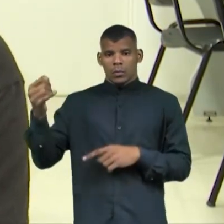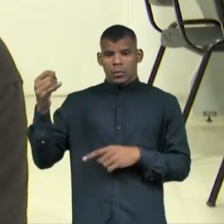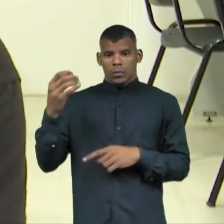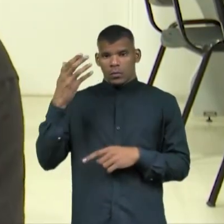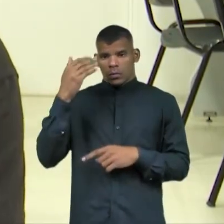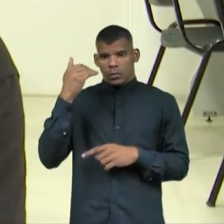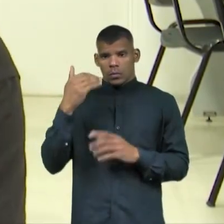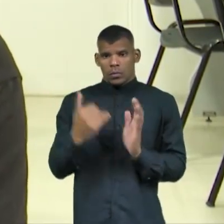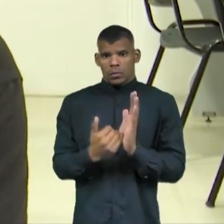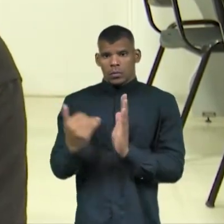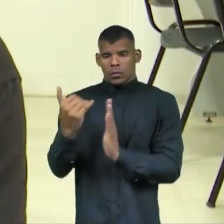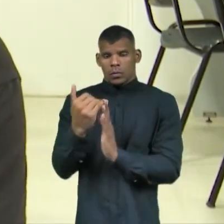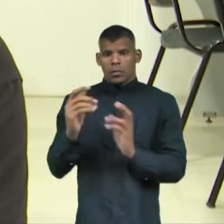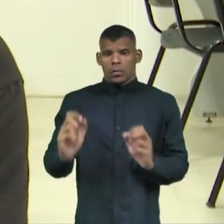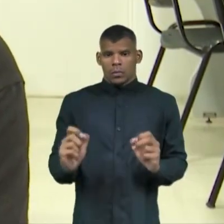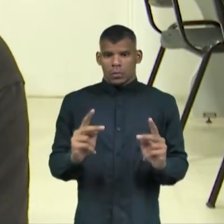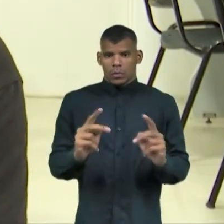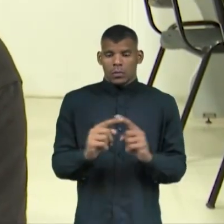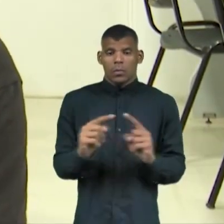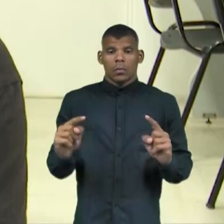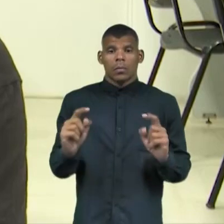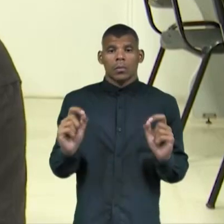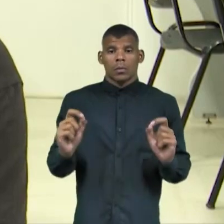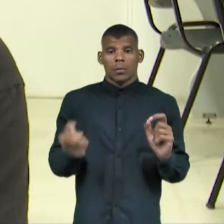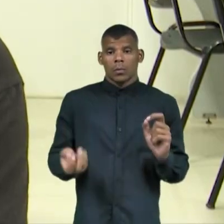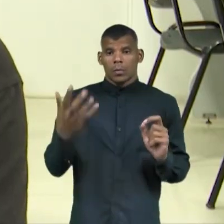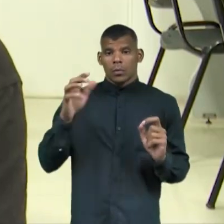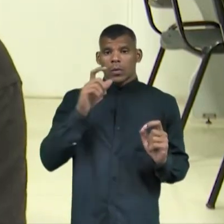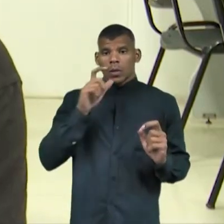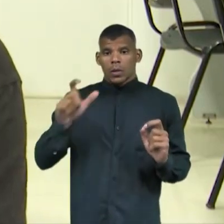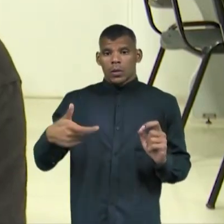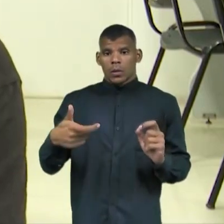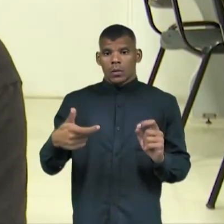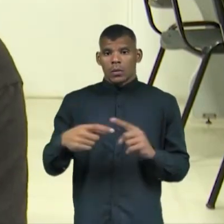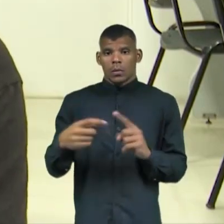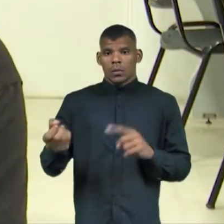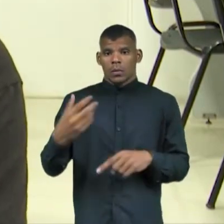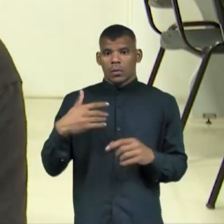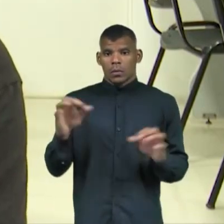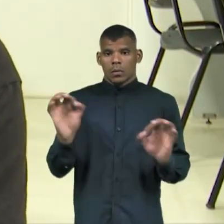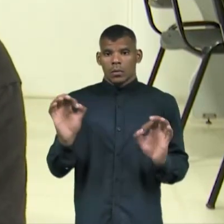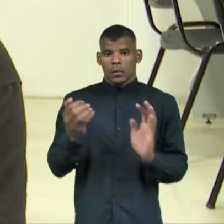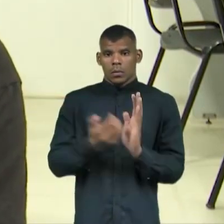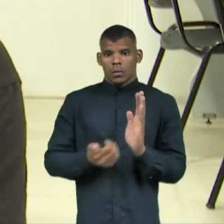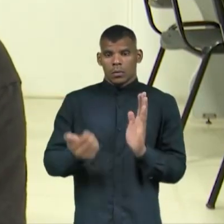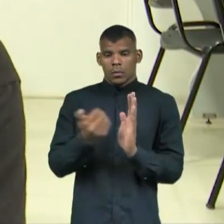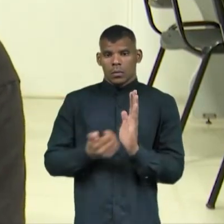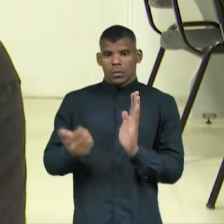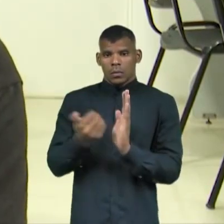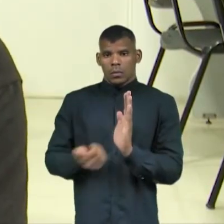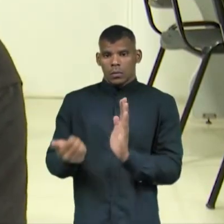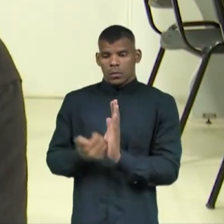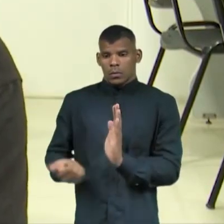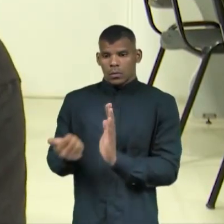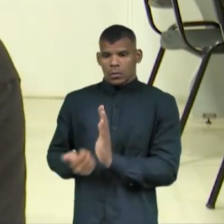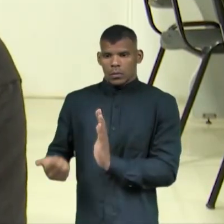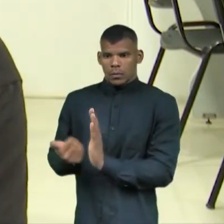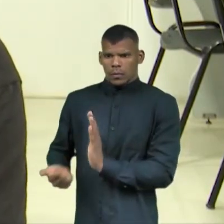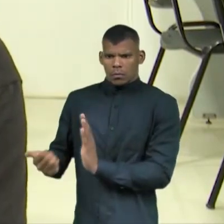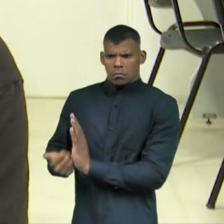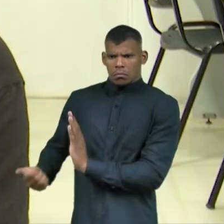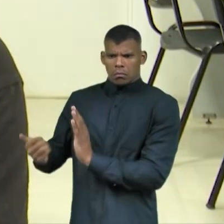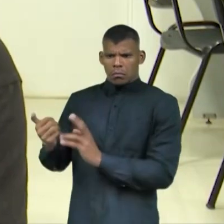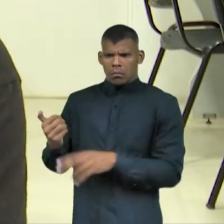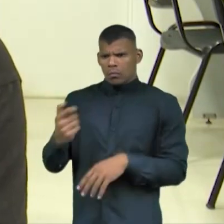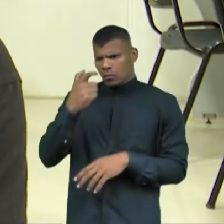né? Aí, porque fizeram um cartão de crédito e nunca recebi, vem descontando o MRC, várias coisas, que eu nem. Aí